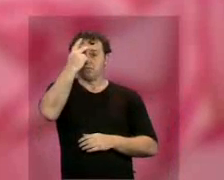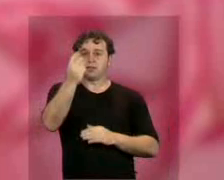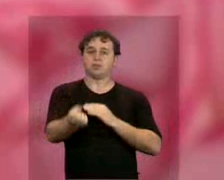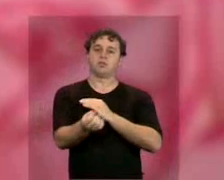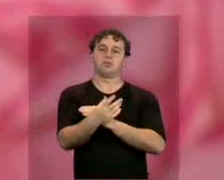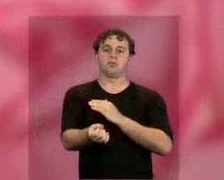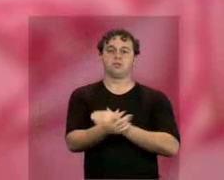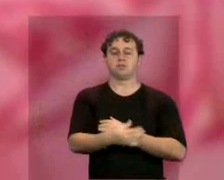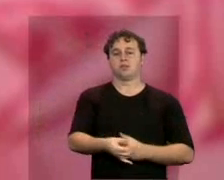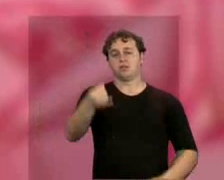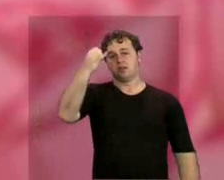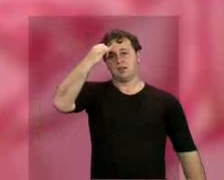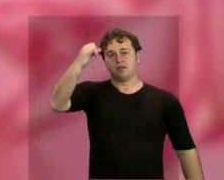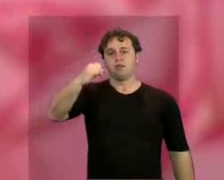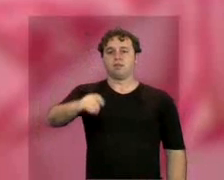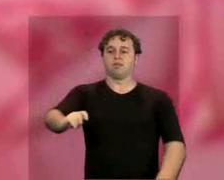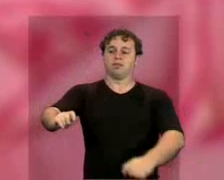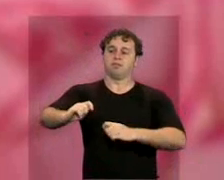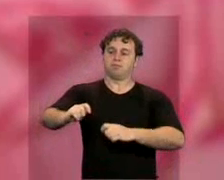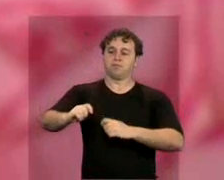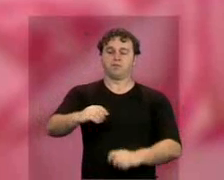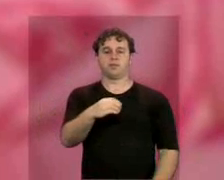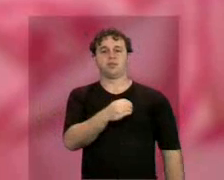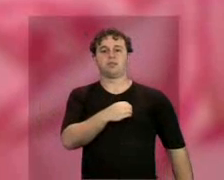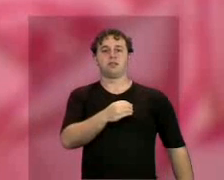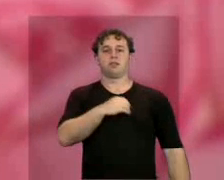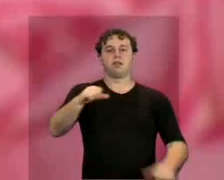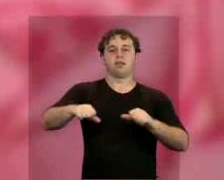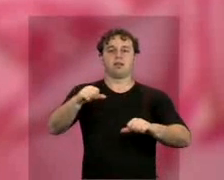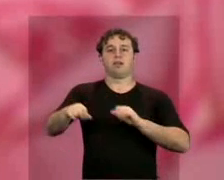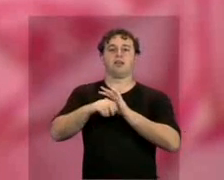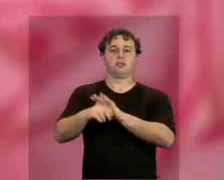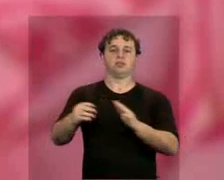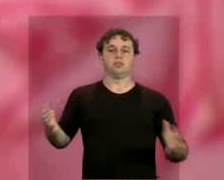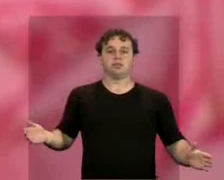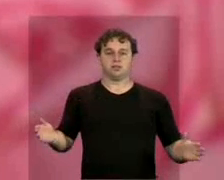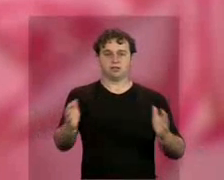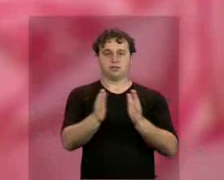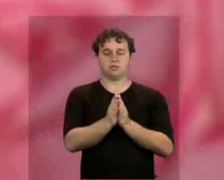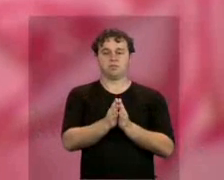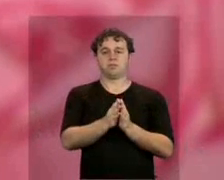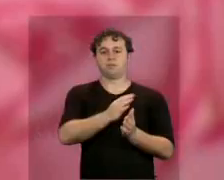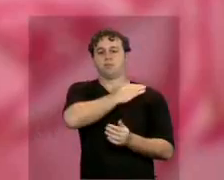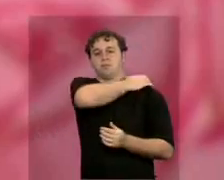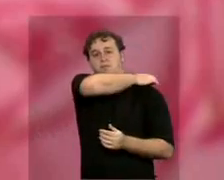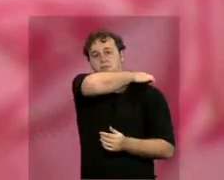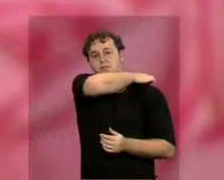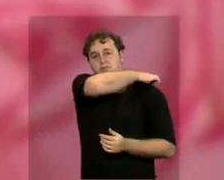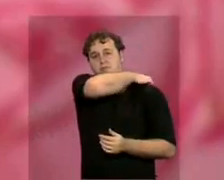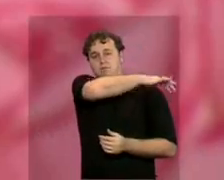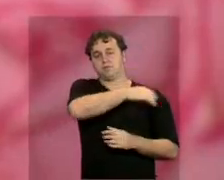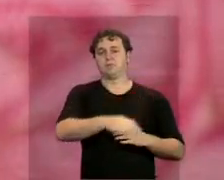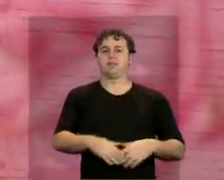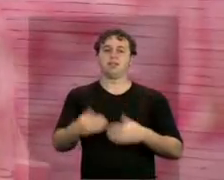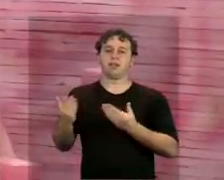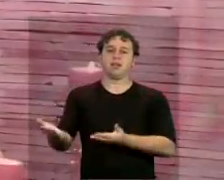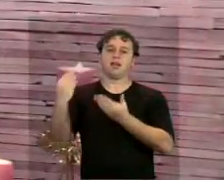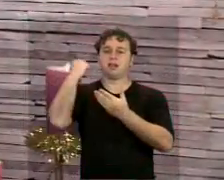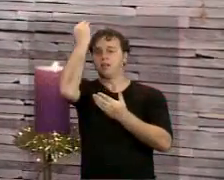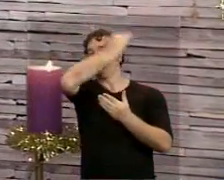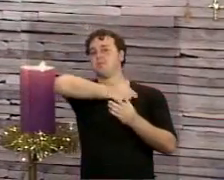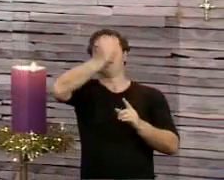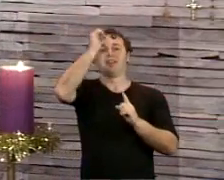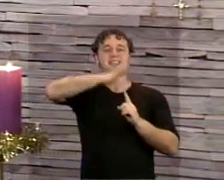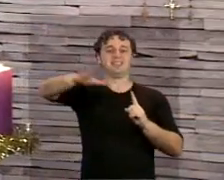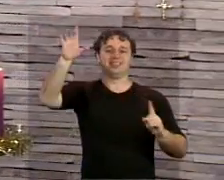perdoamos aqueles que têm ofendido. E não nos deixeis cair em tentação, mas nos livrai de todo mal. Amém. Ave Maria,